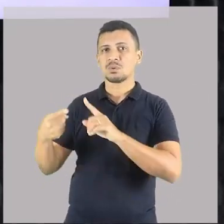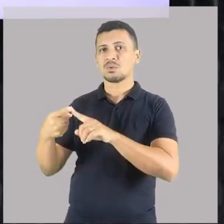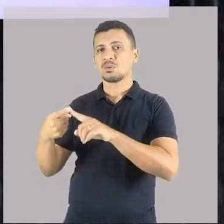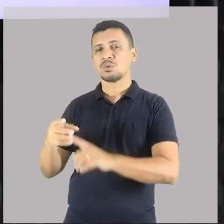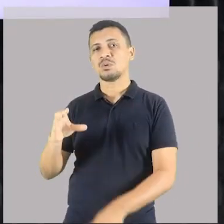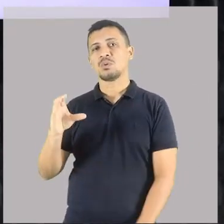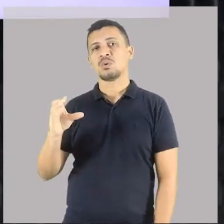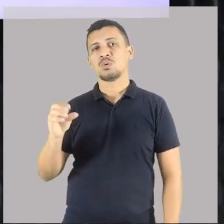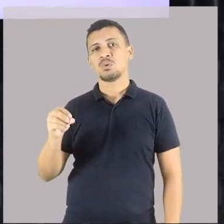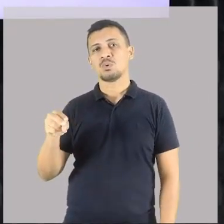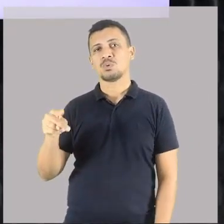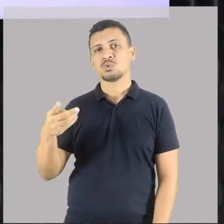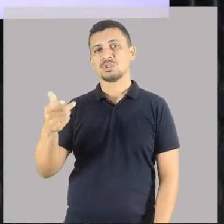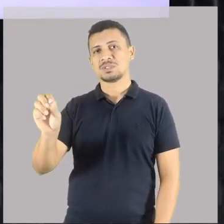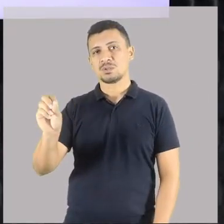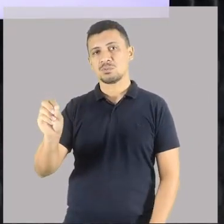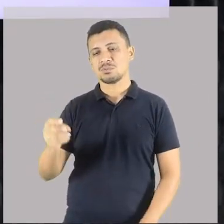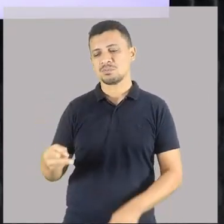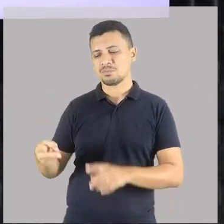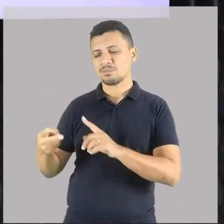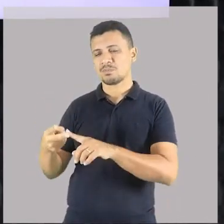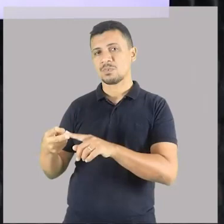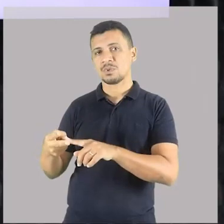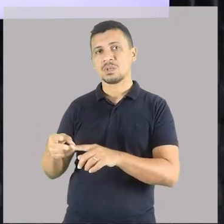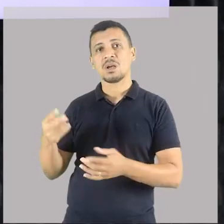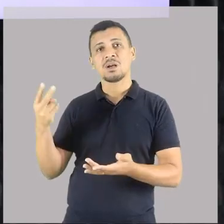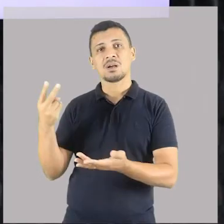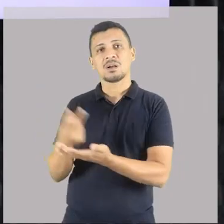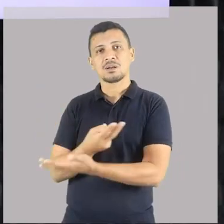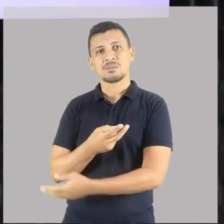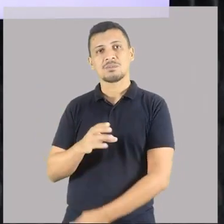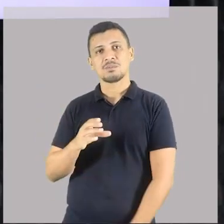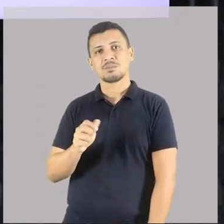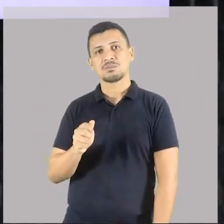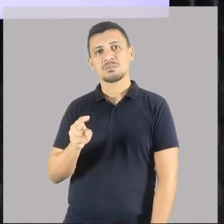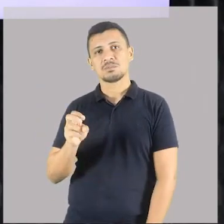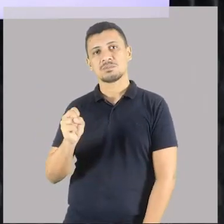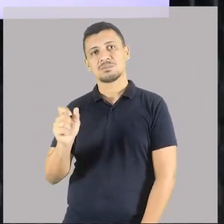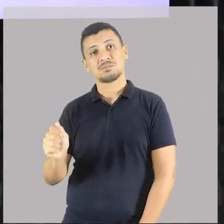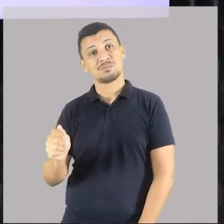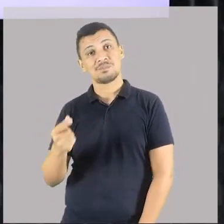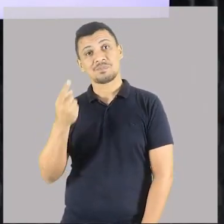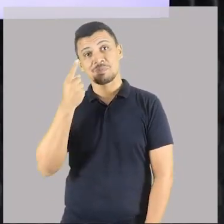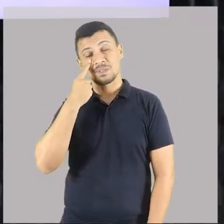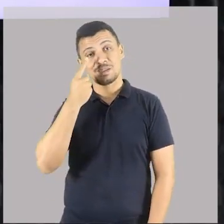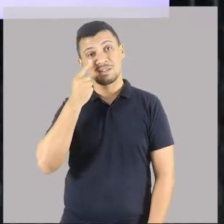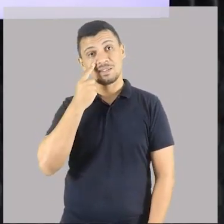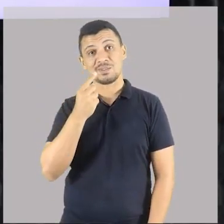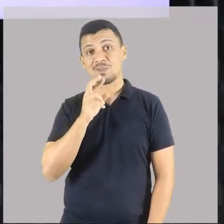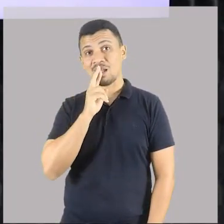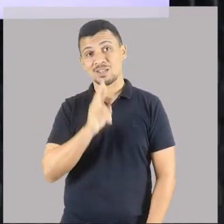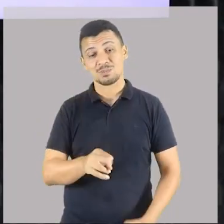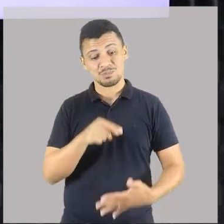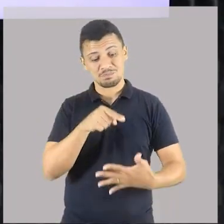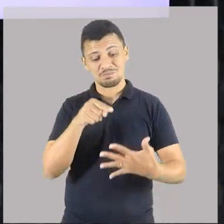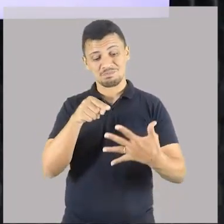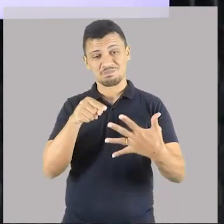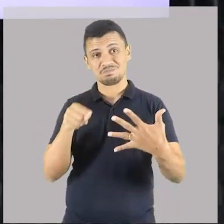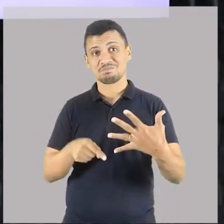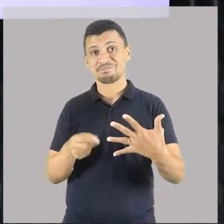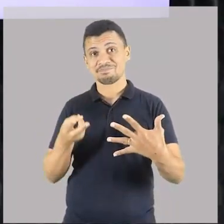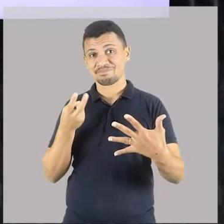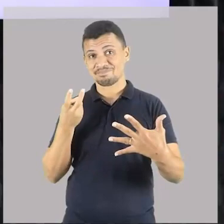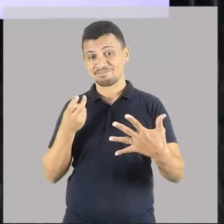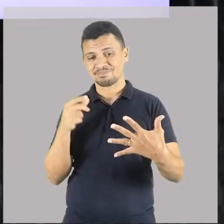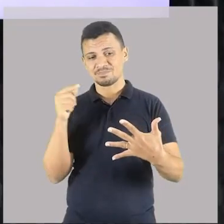condicionalidade, certo? Ou teria a possibilidade de causa. Aí eu vou depender das alternativas. Eu tenho que trabalhar com as alternativas,